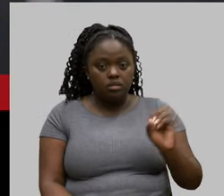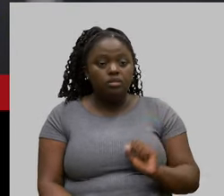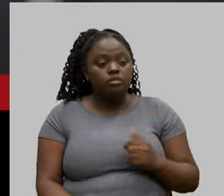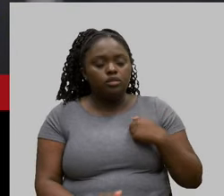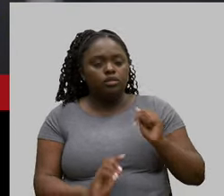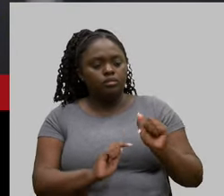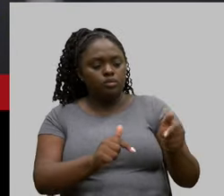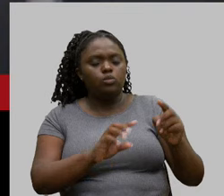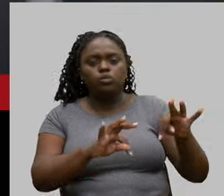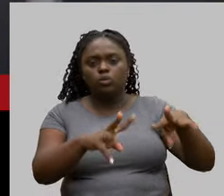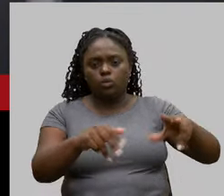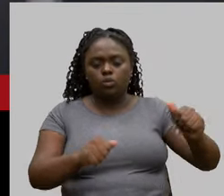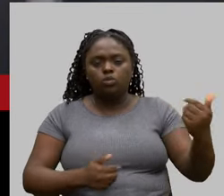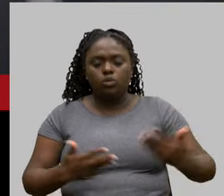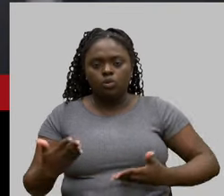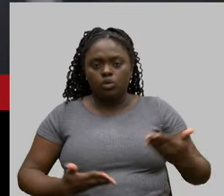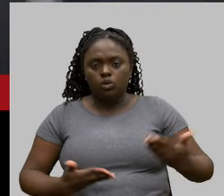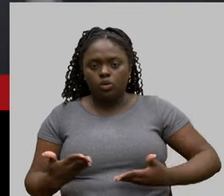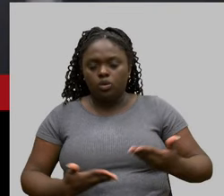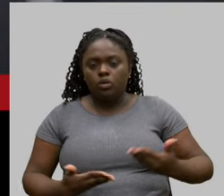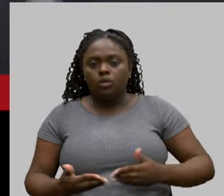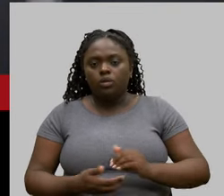data focal da minha avaliação